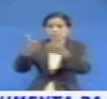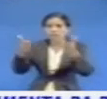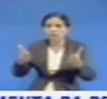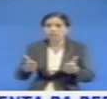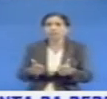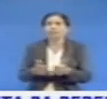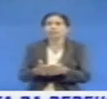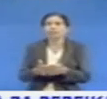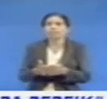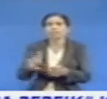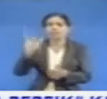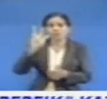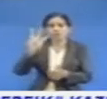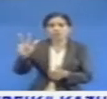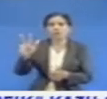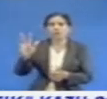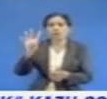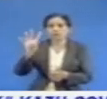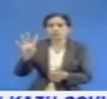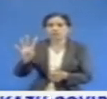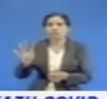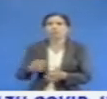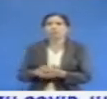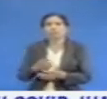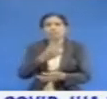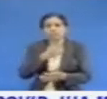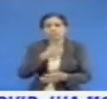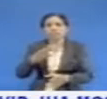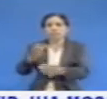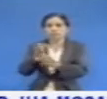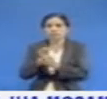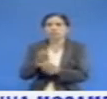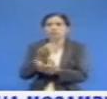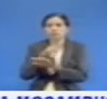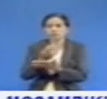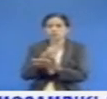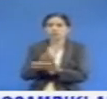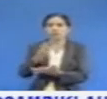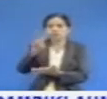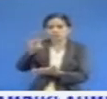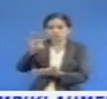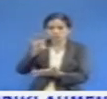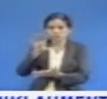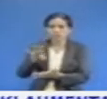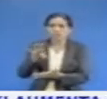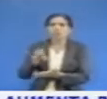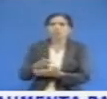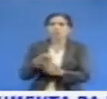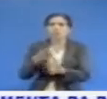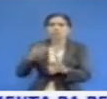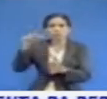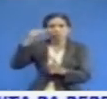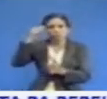Hun, Has Larang no Terminal Suku Kamea Sidauk Simo, Subsidio Dólares Americano atu Sida Husi